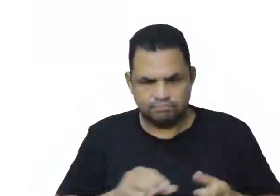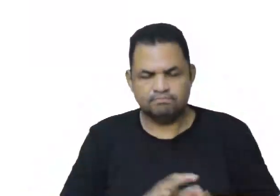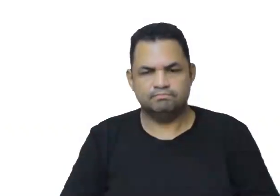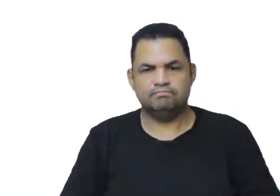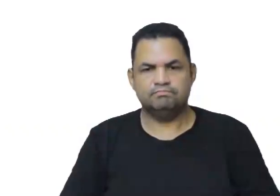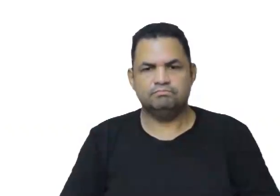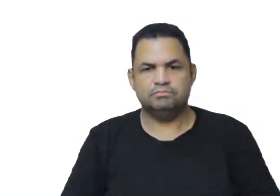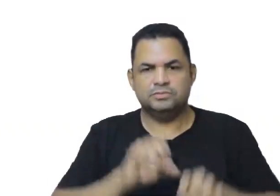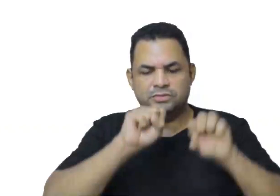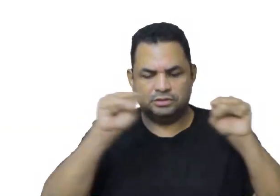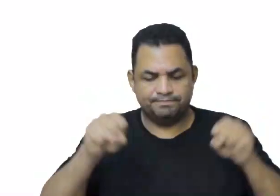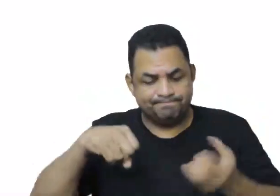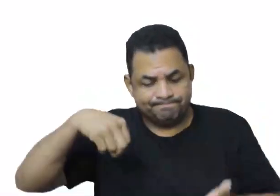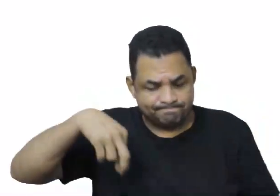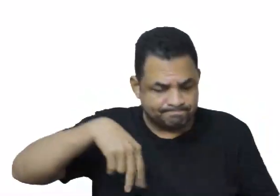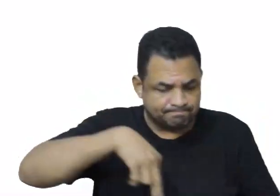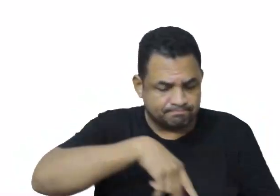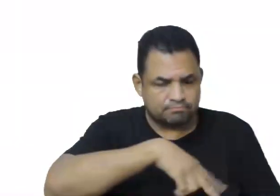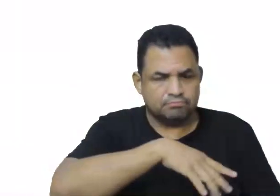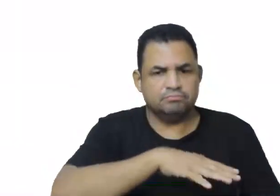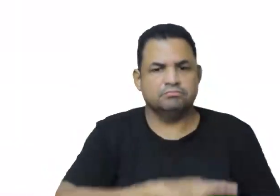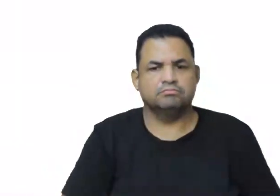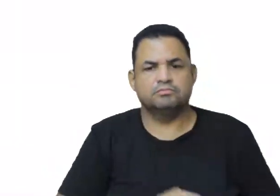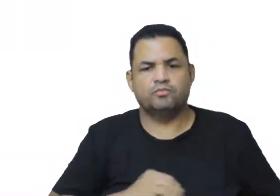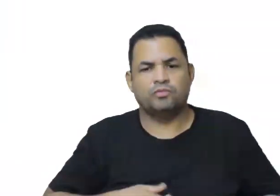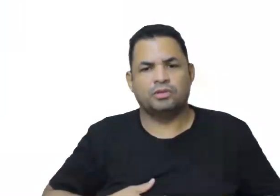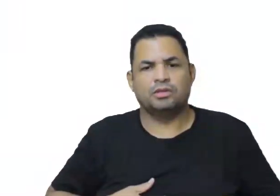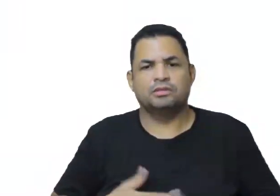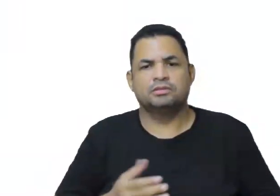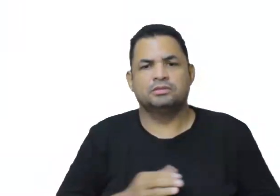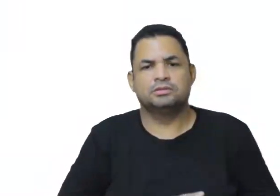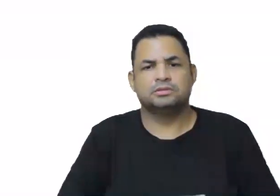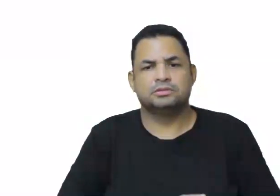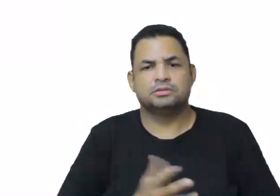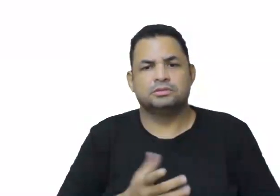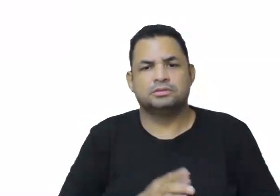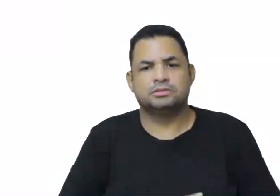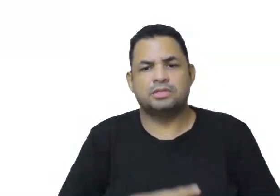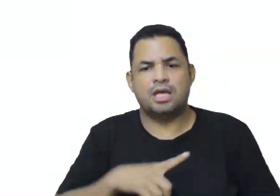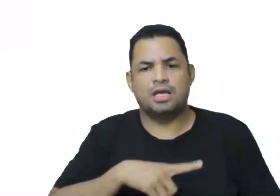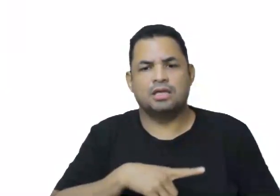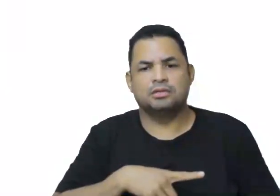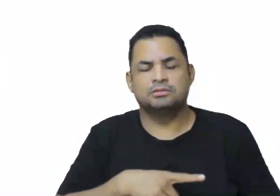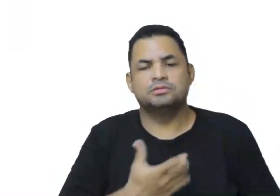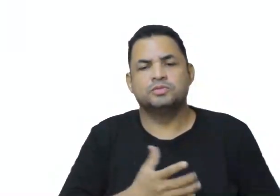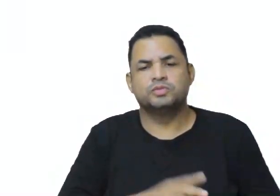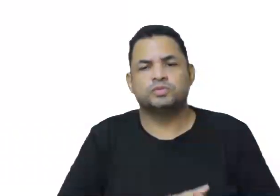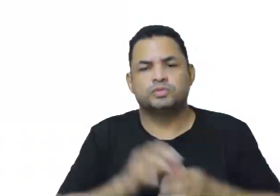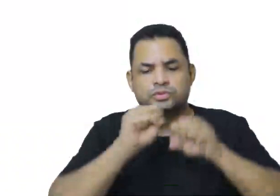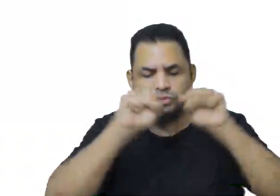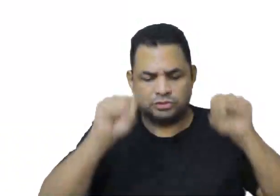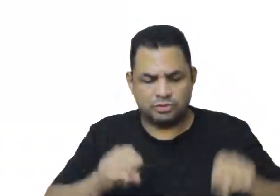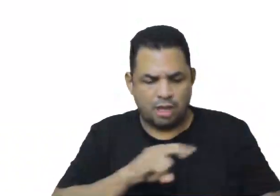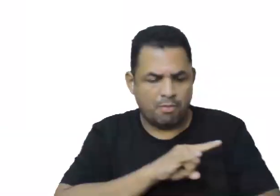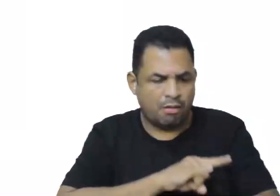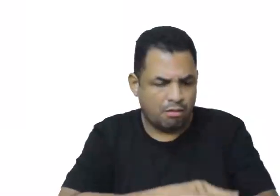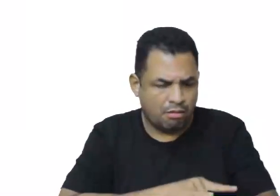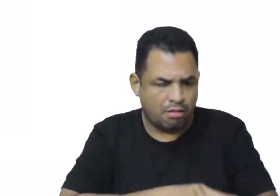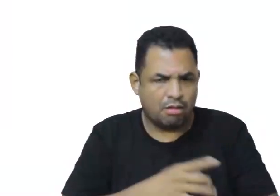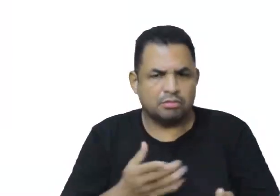sistema locomotor, meu sistema urinário. Todos esses sistemas, eles são formados por